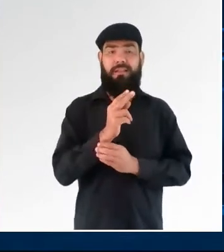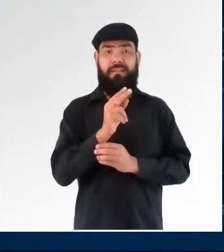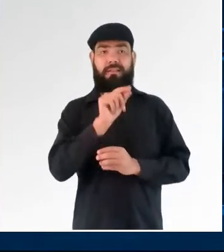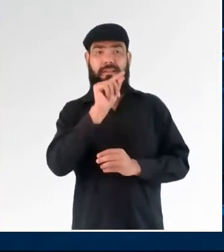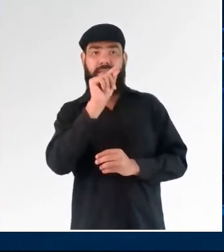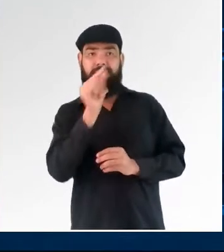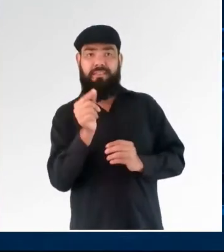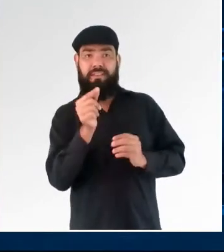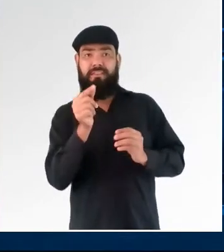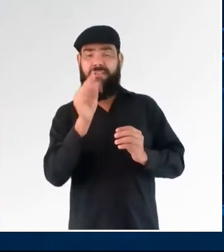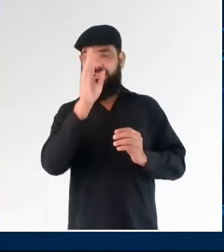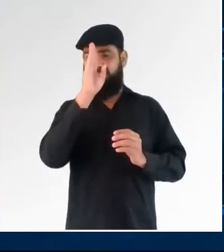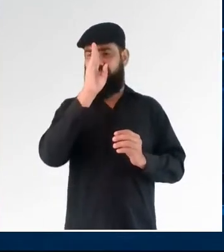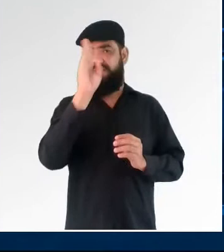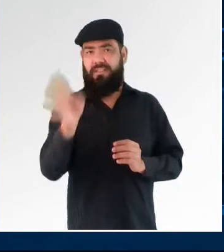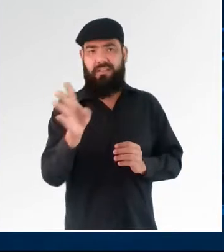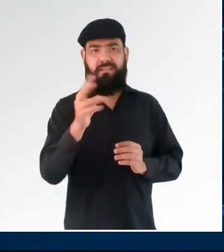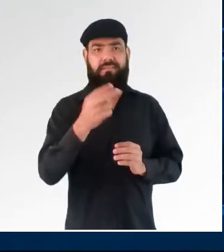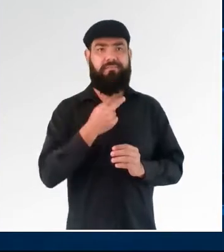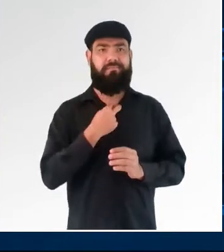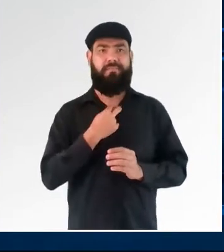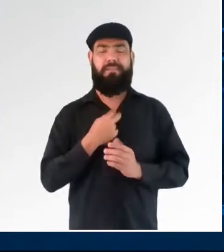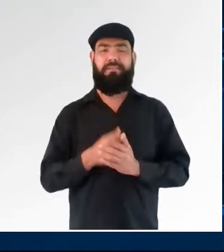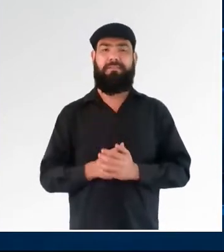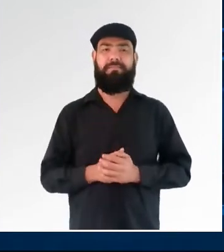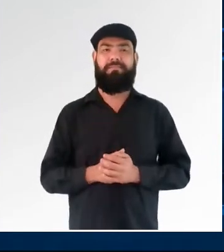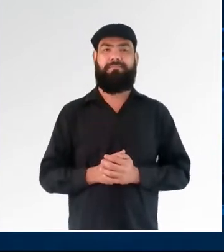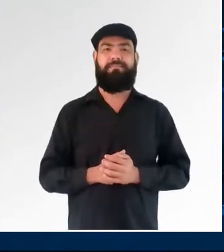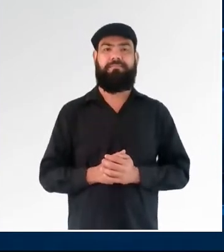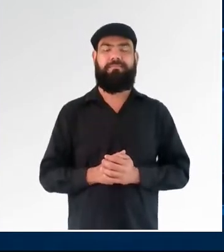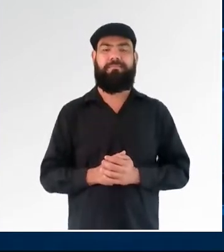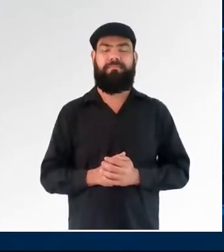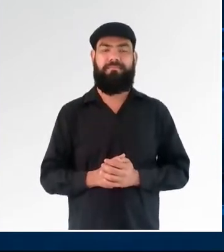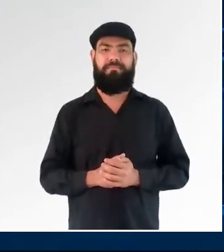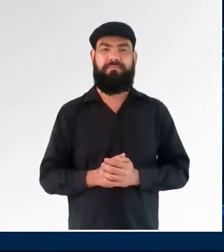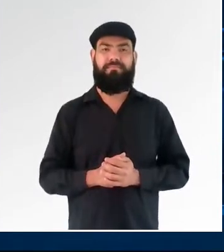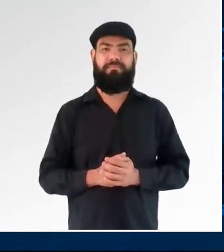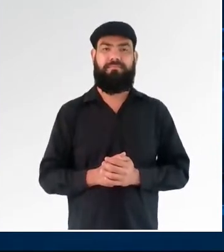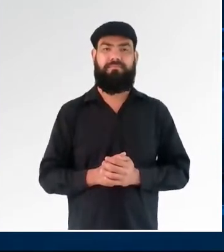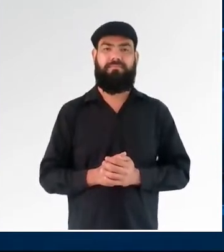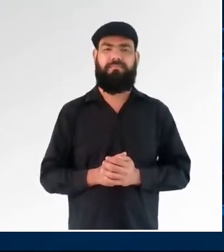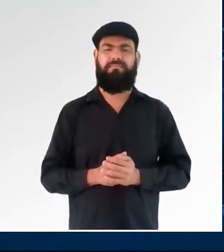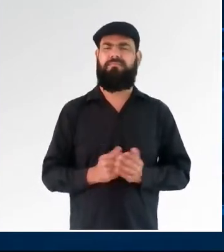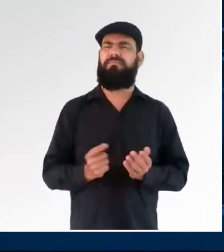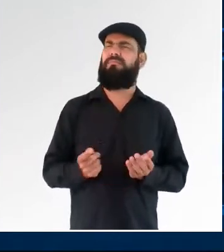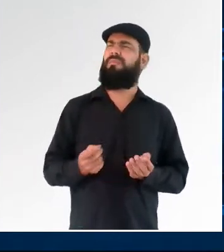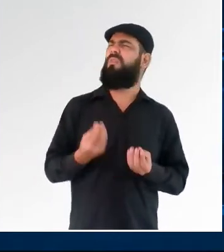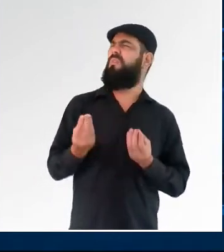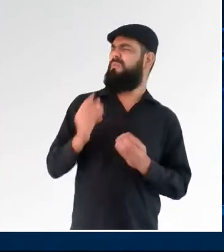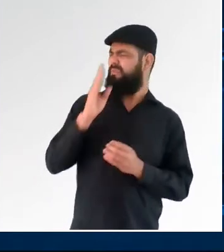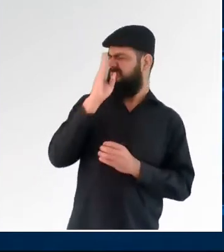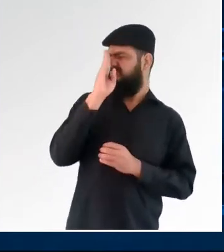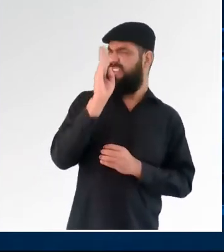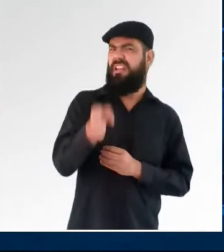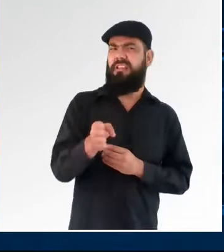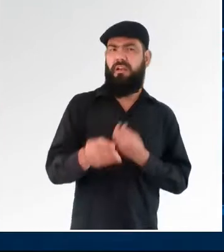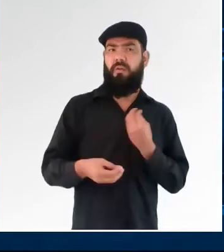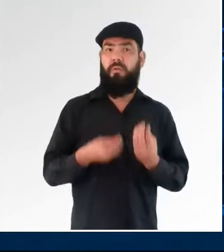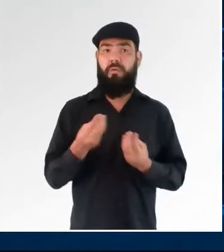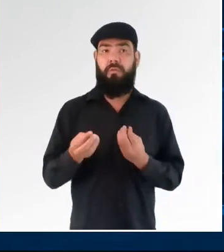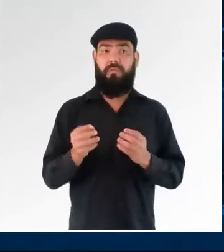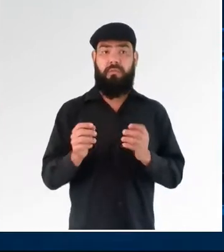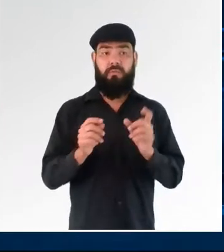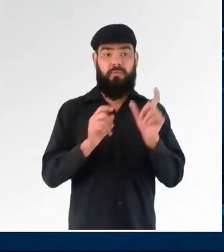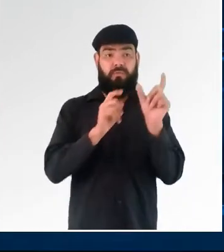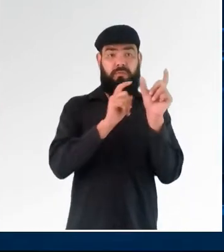direta da oração. Professor, qual a ordem direta? Sujeito, verbo e